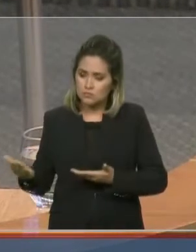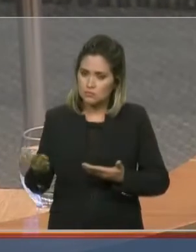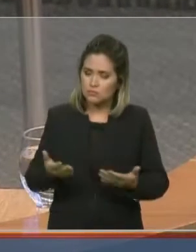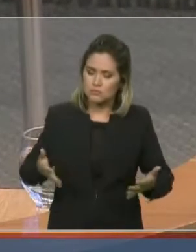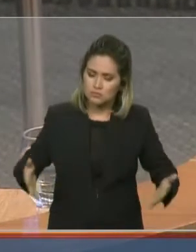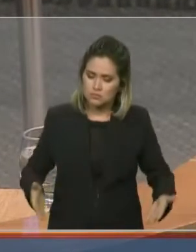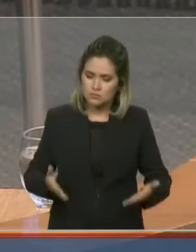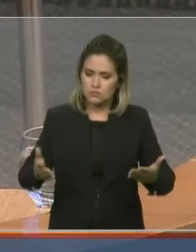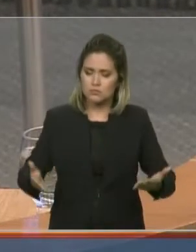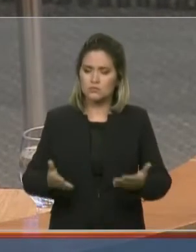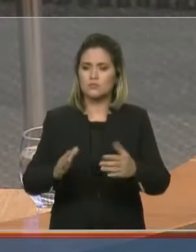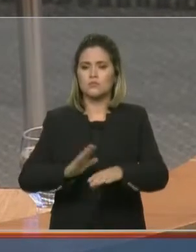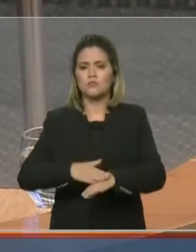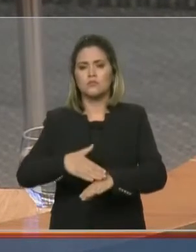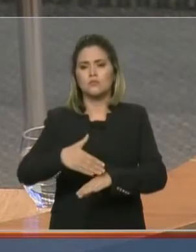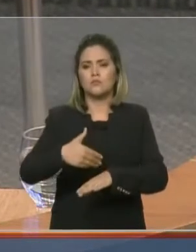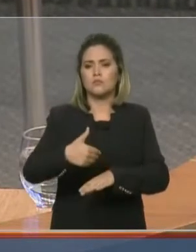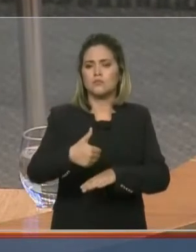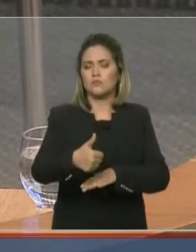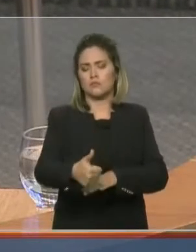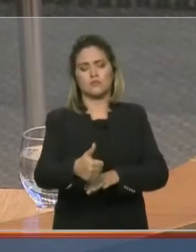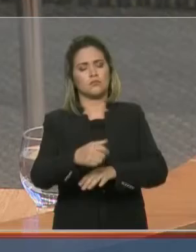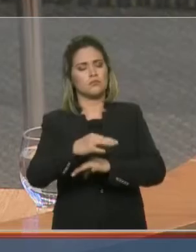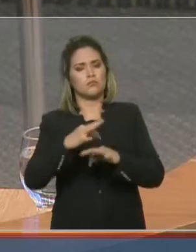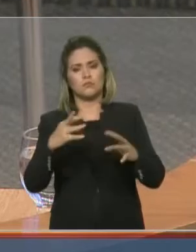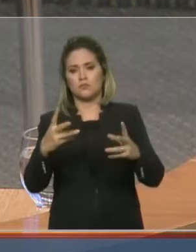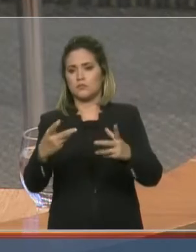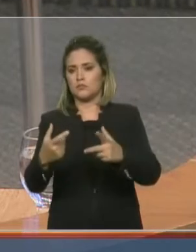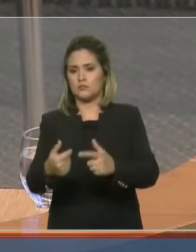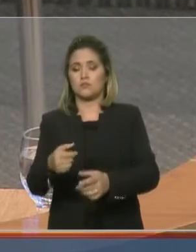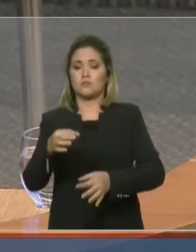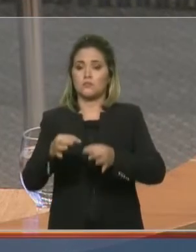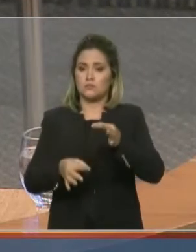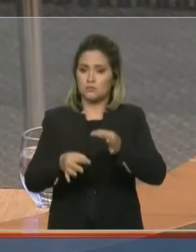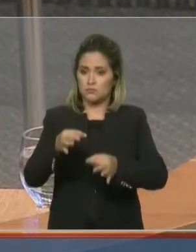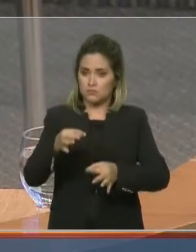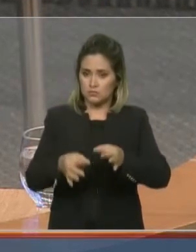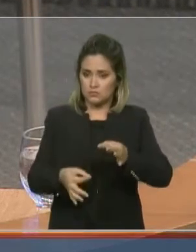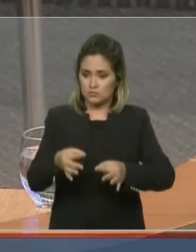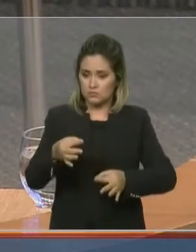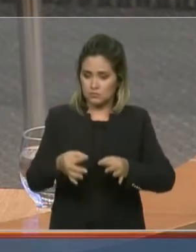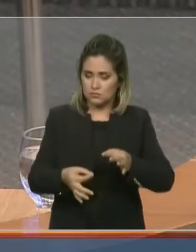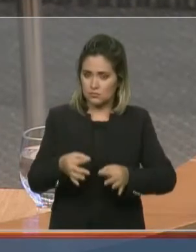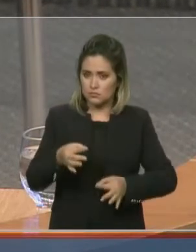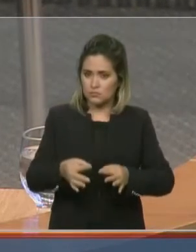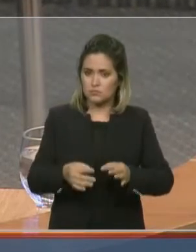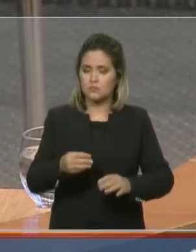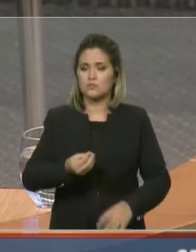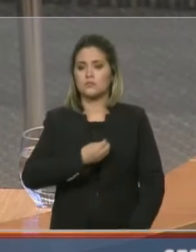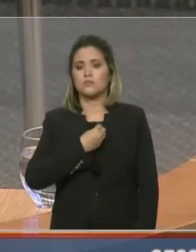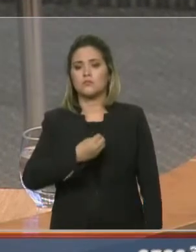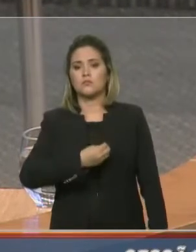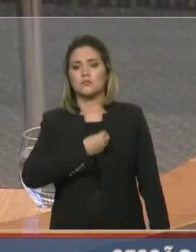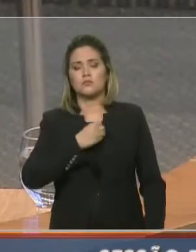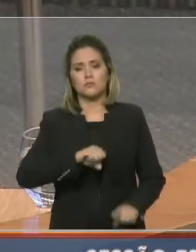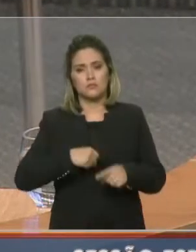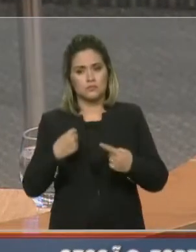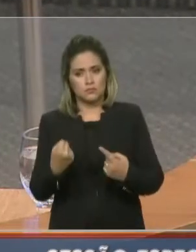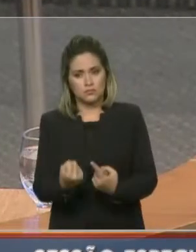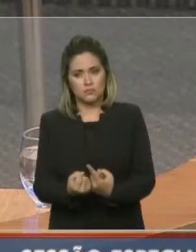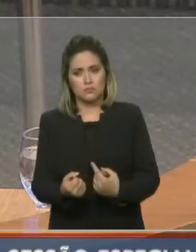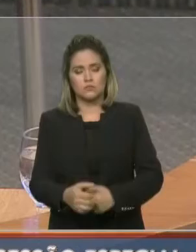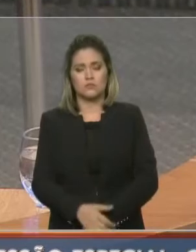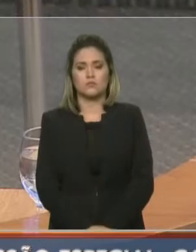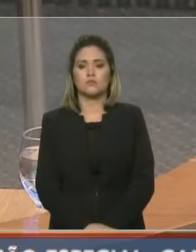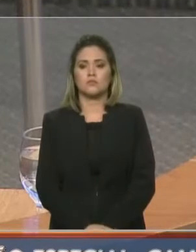comum e a justiça e a configurar retamente a vida social. O